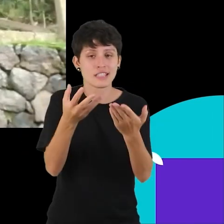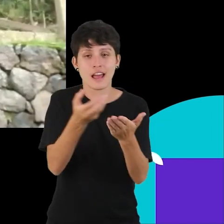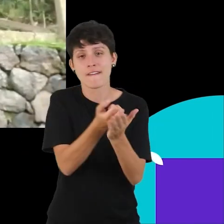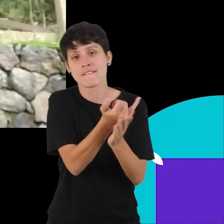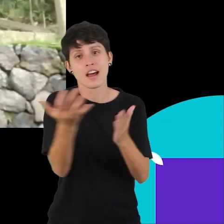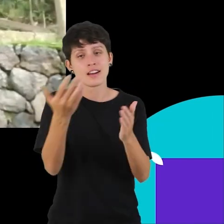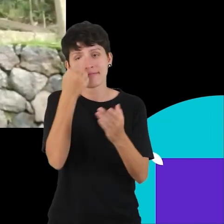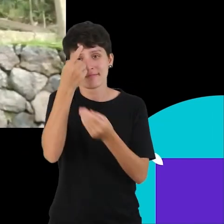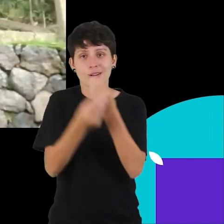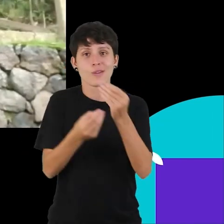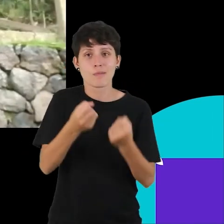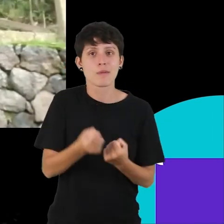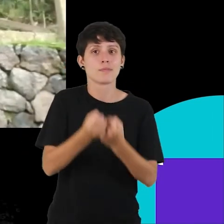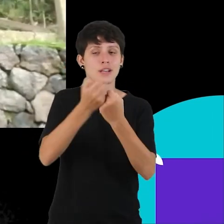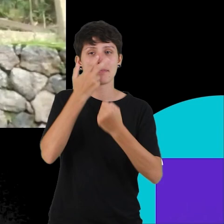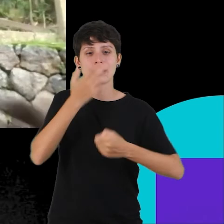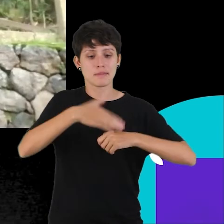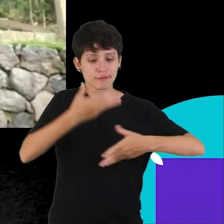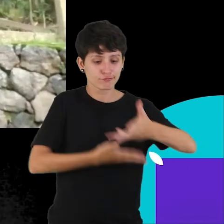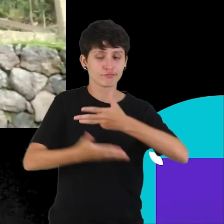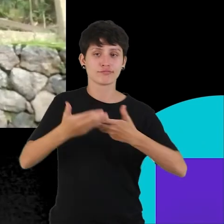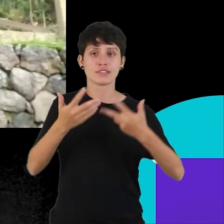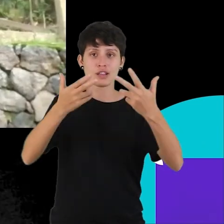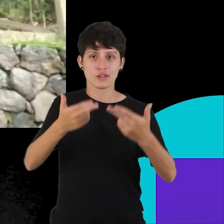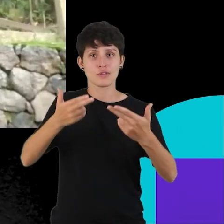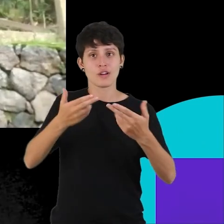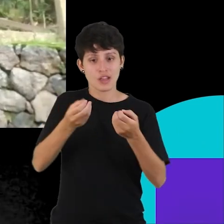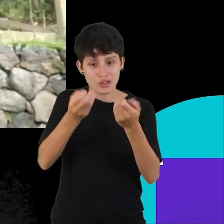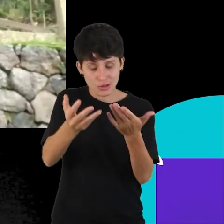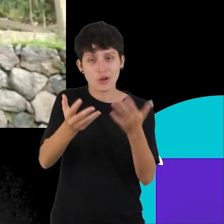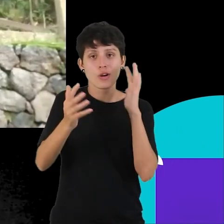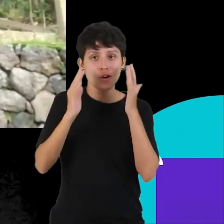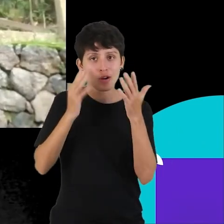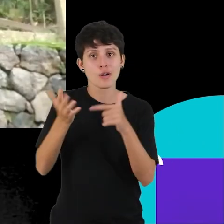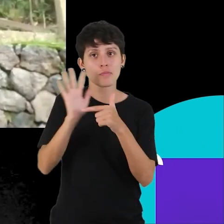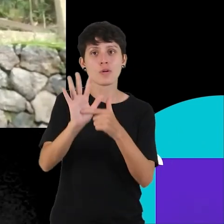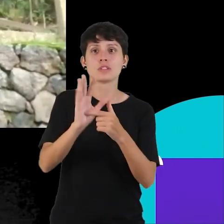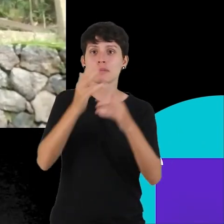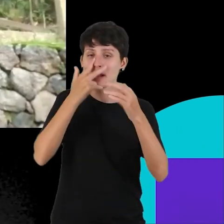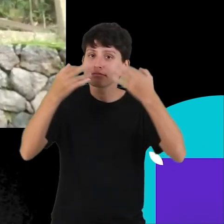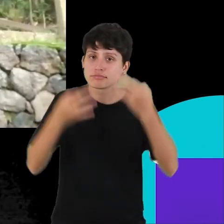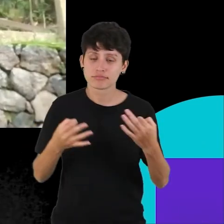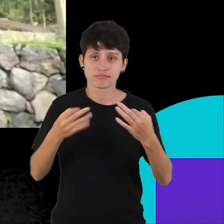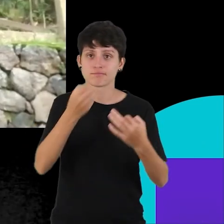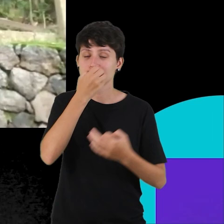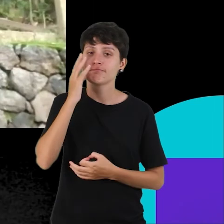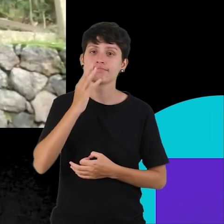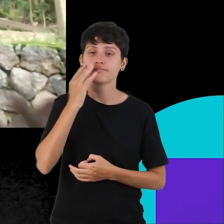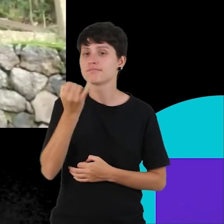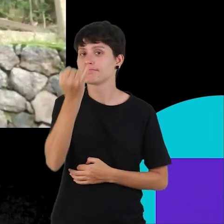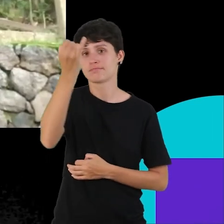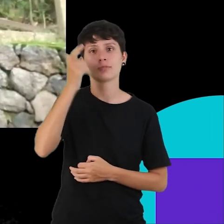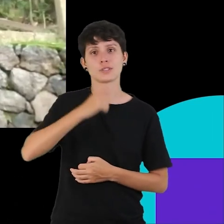delas, elas não reinvestiam na produção delas, elas gastavam com outras coisas. E aí elas não conseguiam aumentar a produção delas na próxima safra.